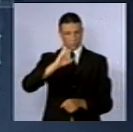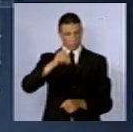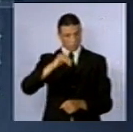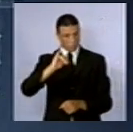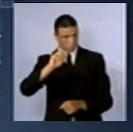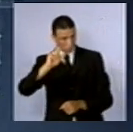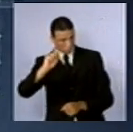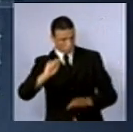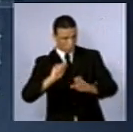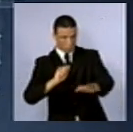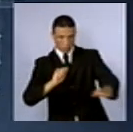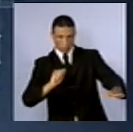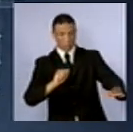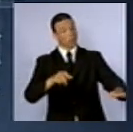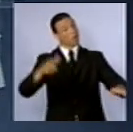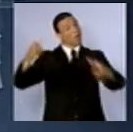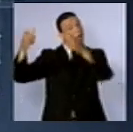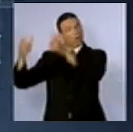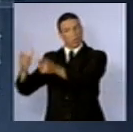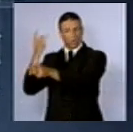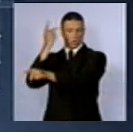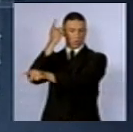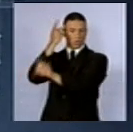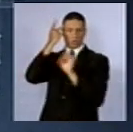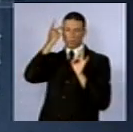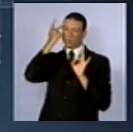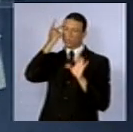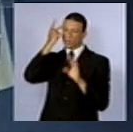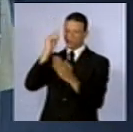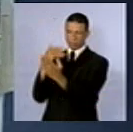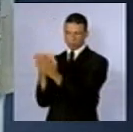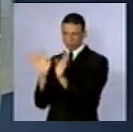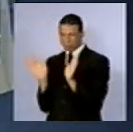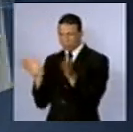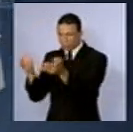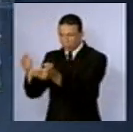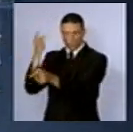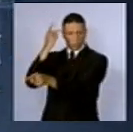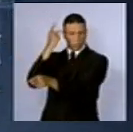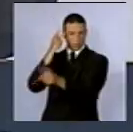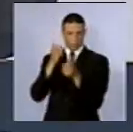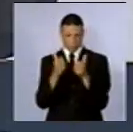residindo no estudo de São Paulo de acordo com esse estudo